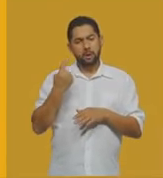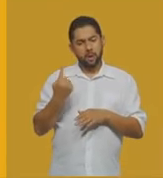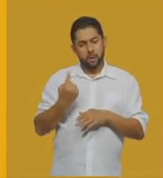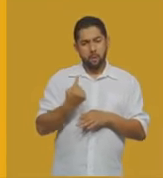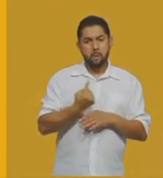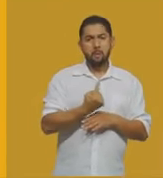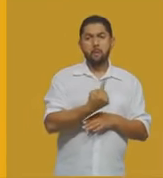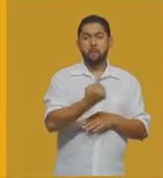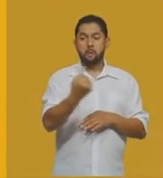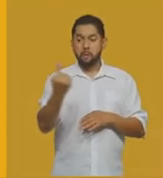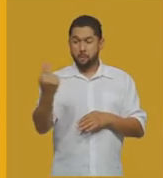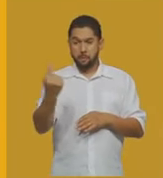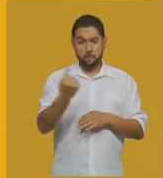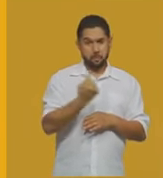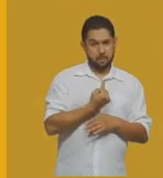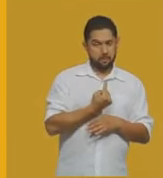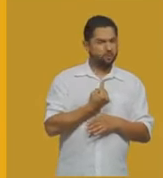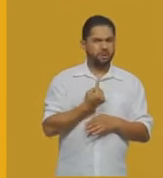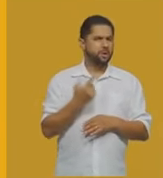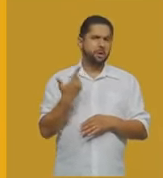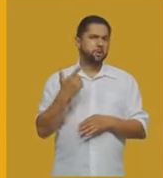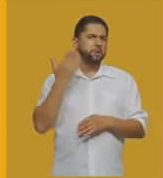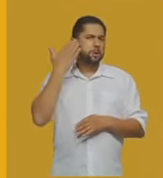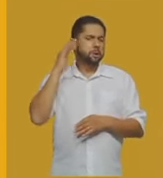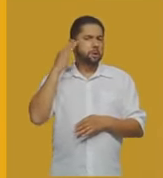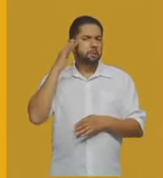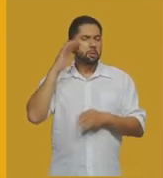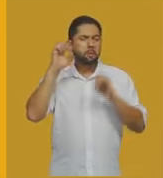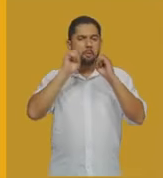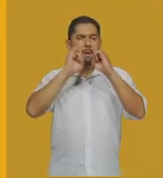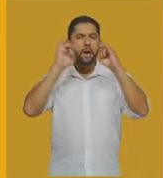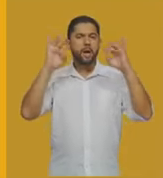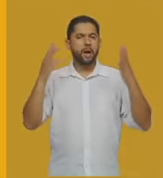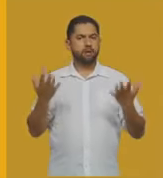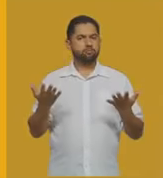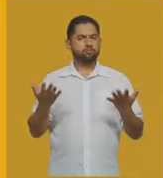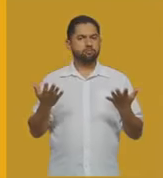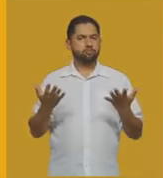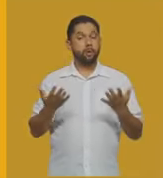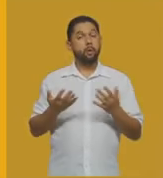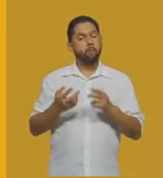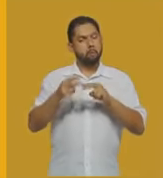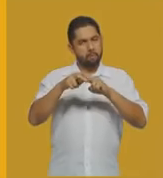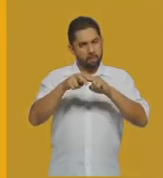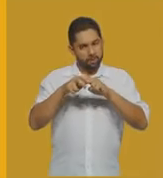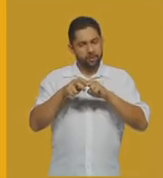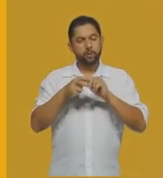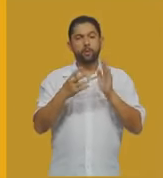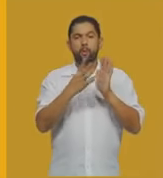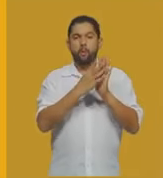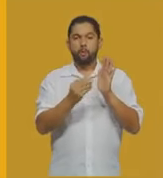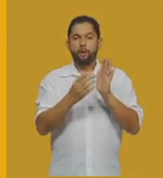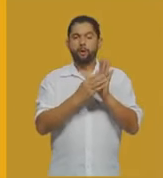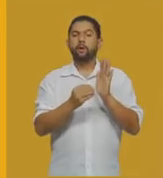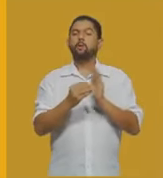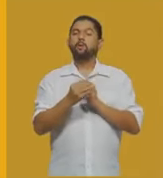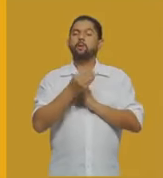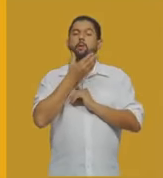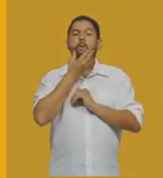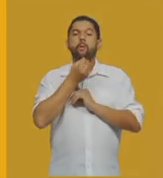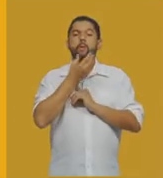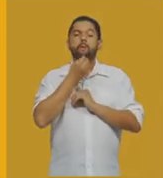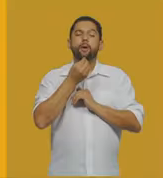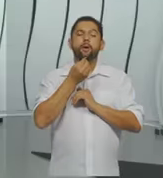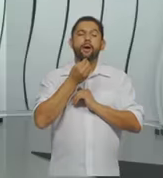não conseguiam compreender, né? Então, por isso, o modelo de Aristóteles continha algumas falhas de